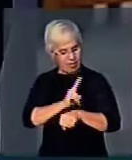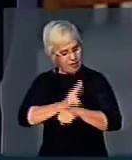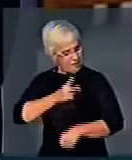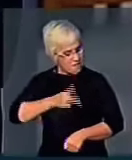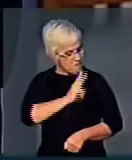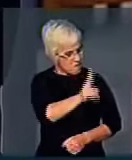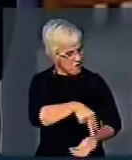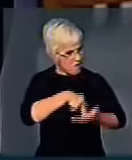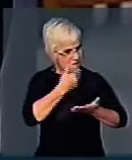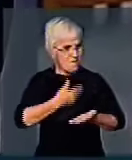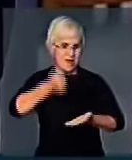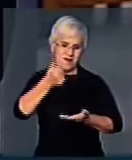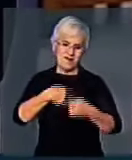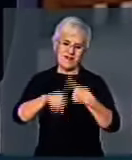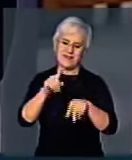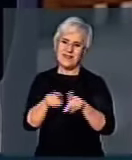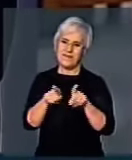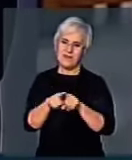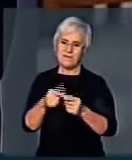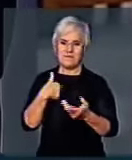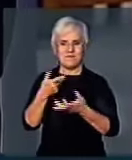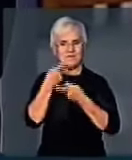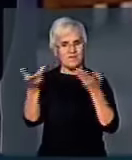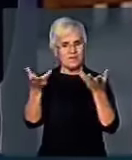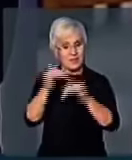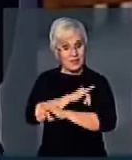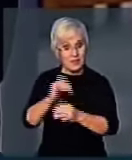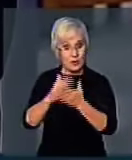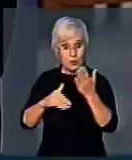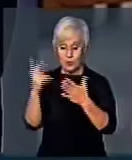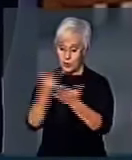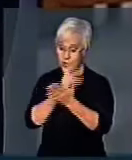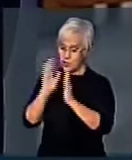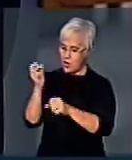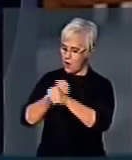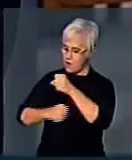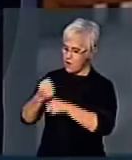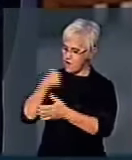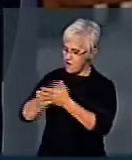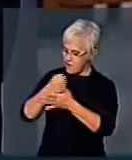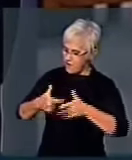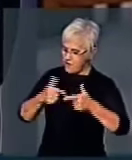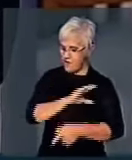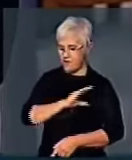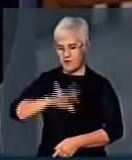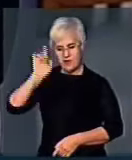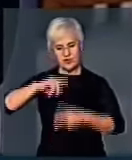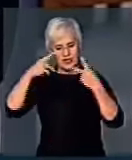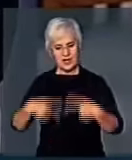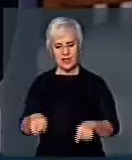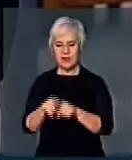tempo e fica muito melhor. Então, eu queria aqui dizer que tudo que aconteceu no ano passado, na luta pela Comissão de Direitos Humanos, onde